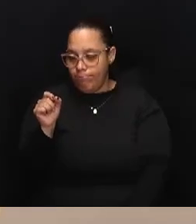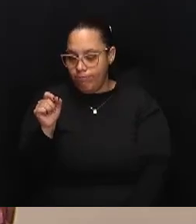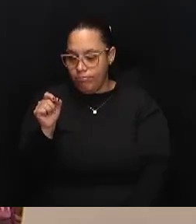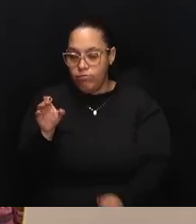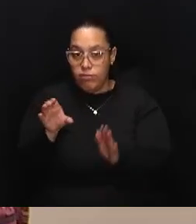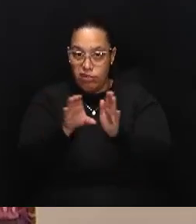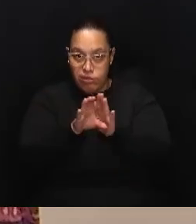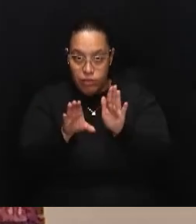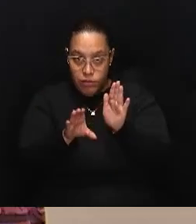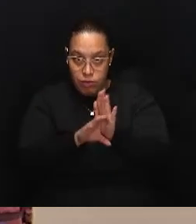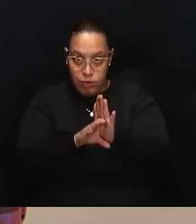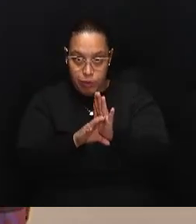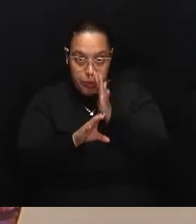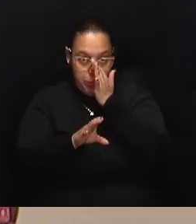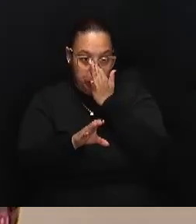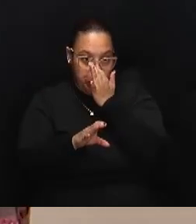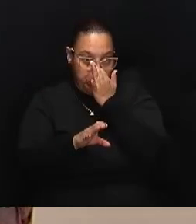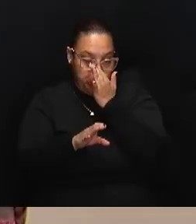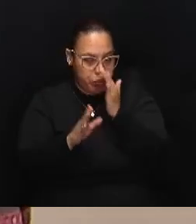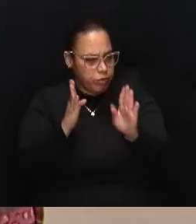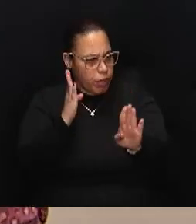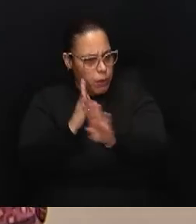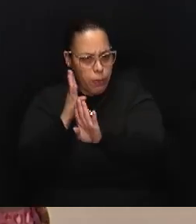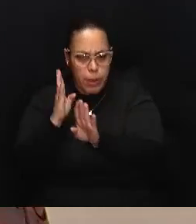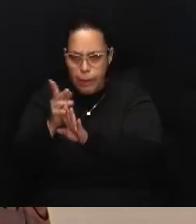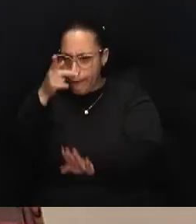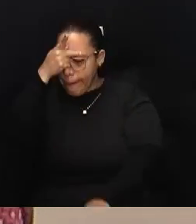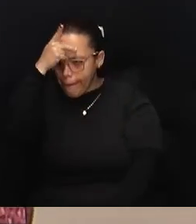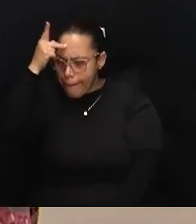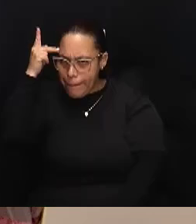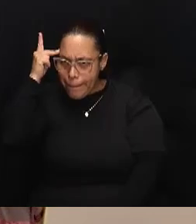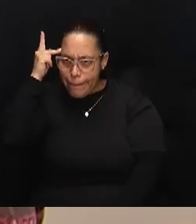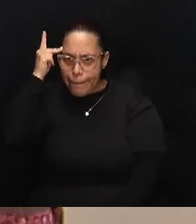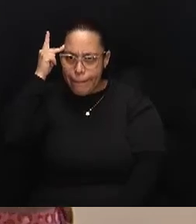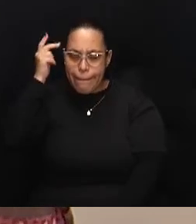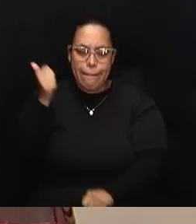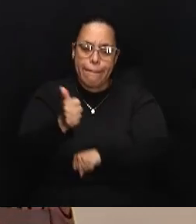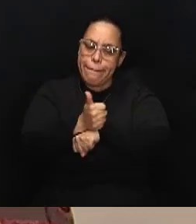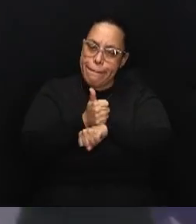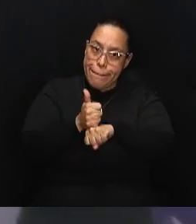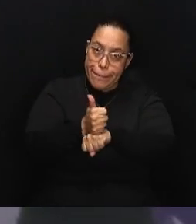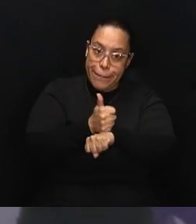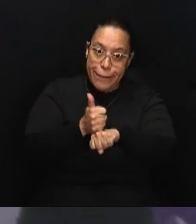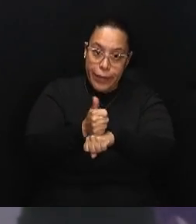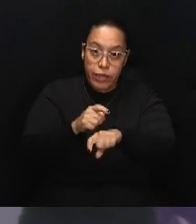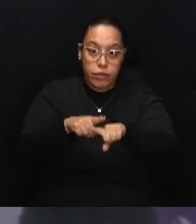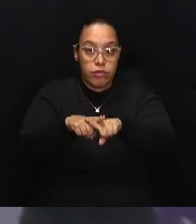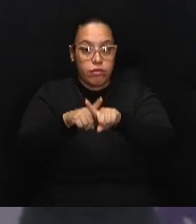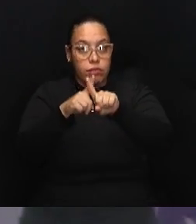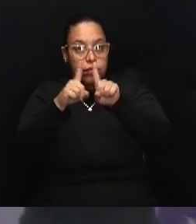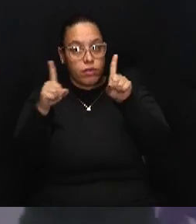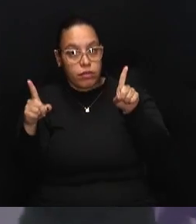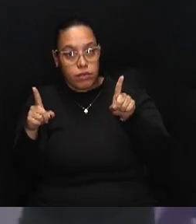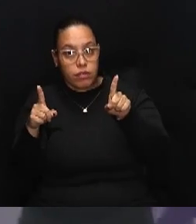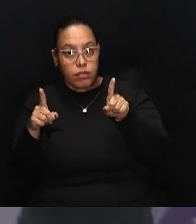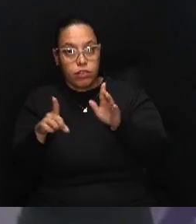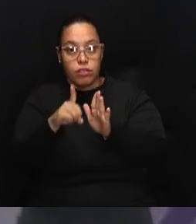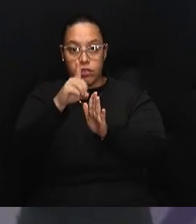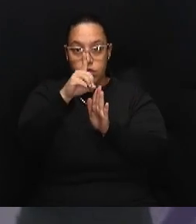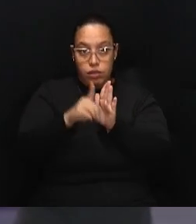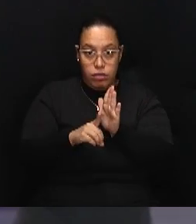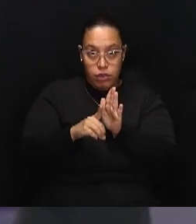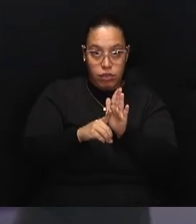através do programa, elas se reencontram enquanto pessoa, enquanto profissional. Mas ainda, no âmbito do